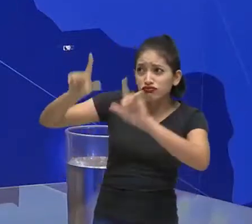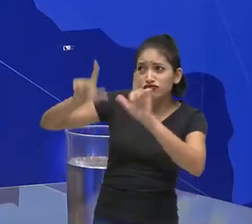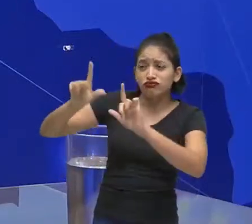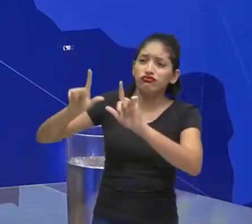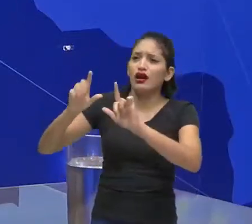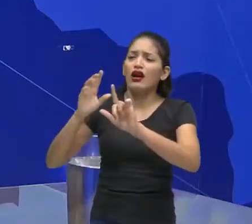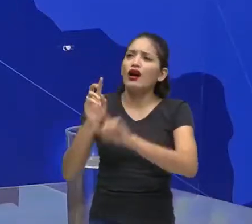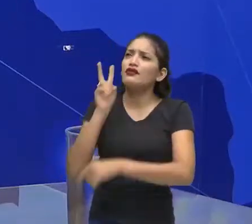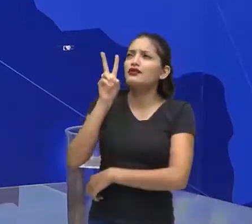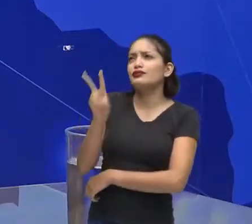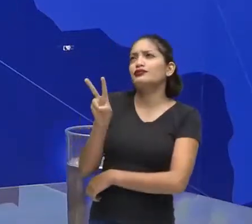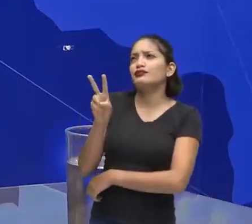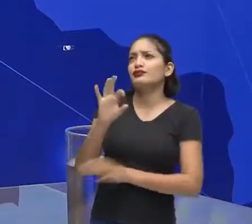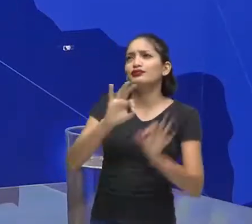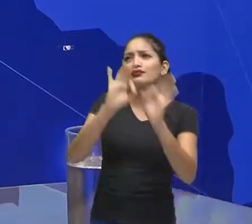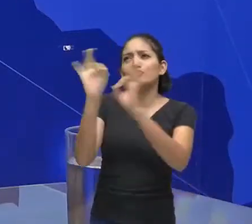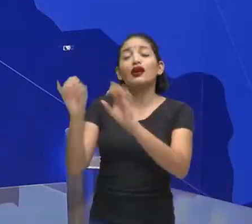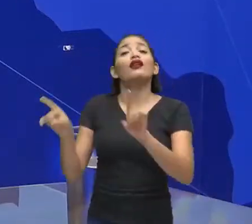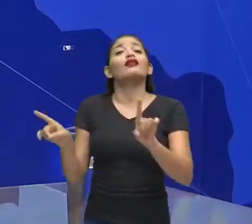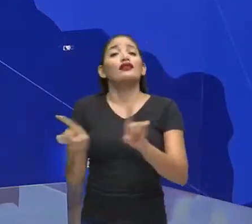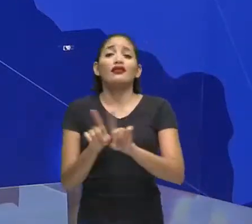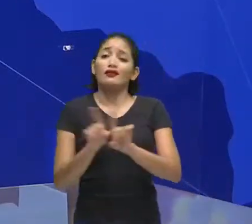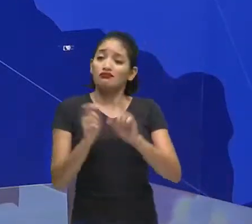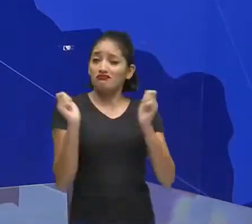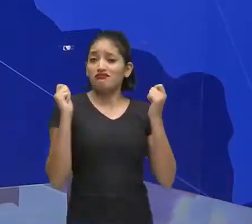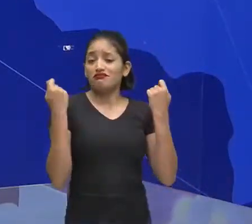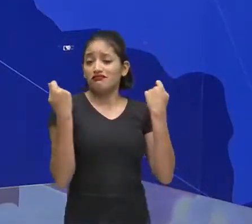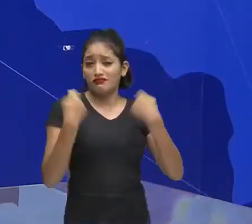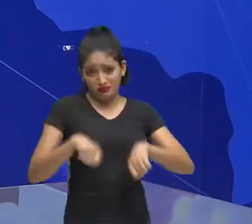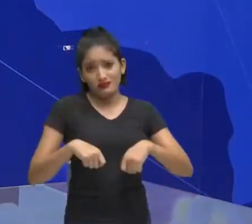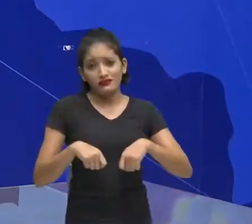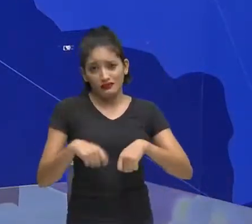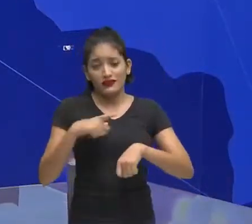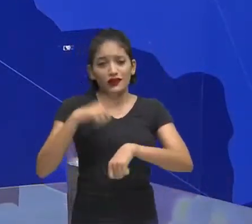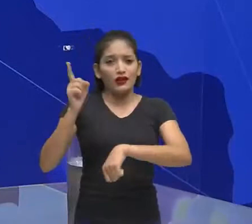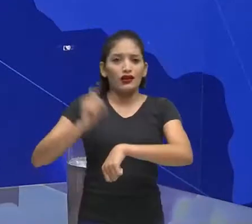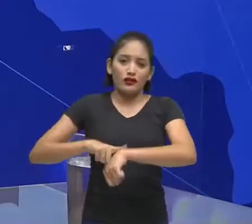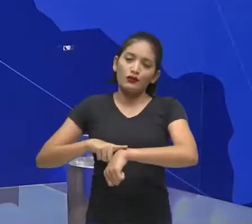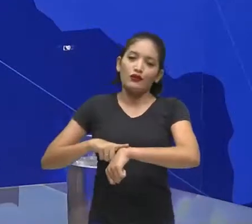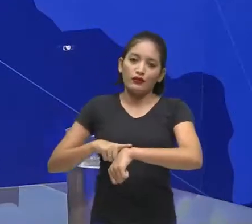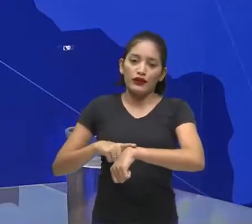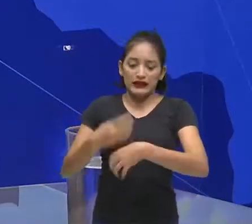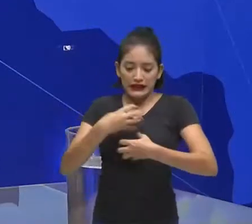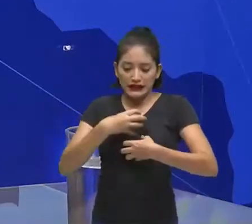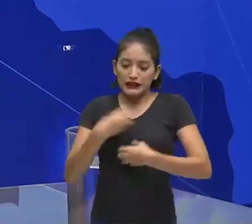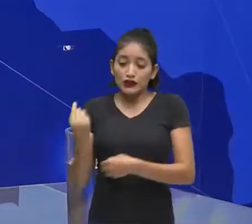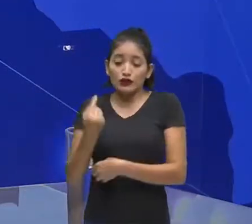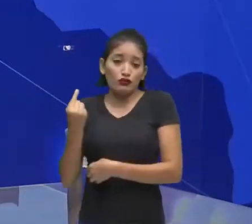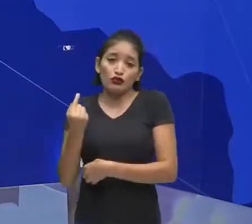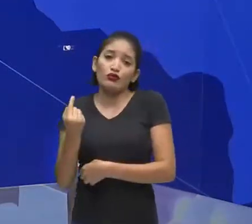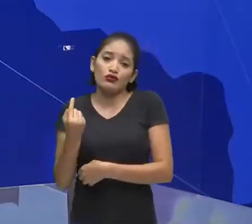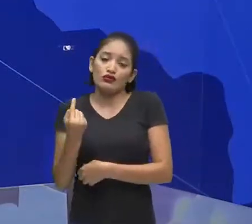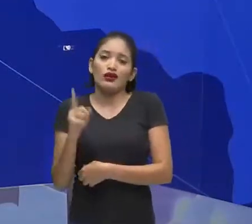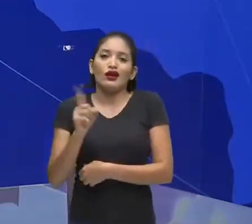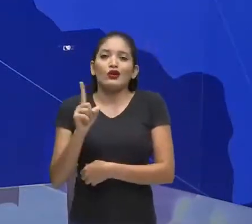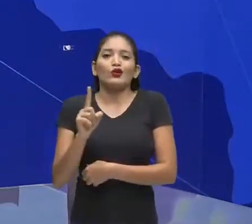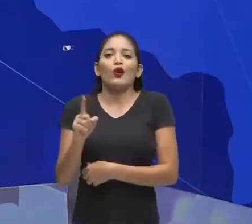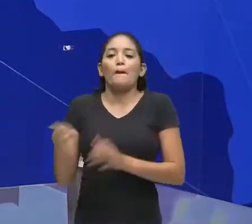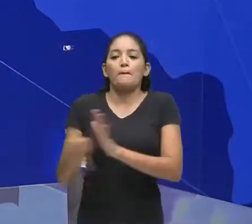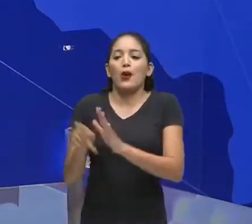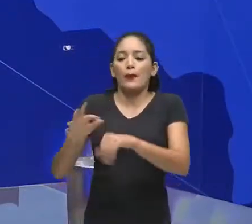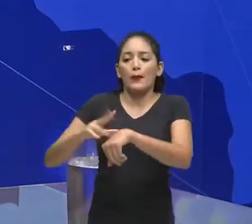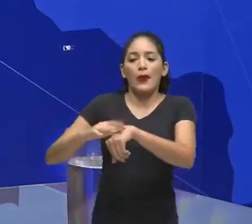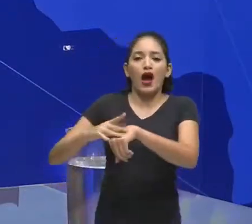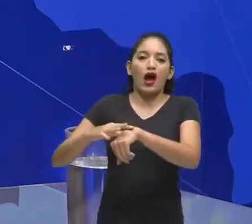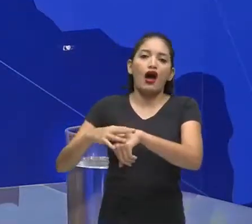assistindo e me curtindo. A gente também pode fazer esse momento de estar consigo sem parecer que é algo adoecido. Eu acho que